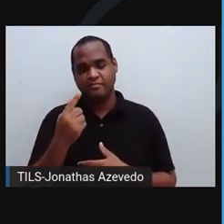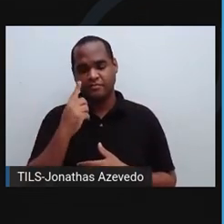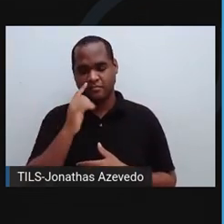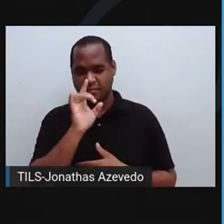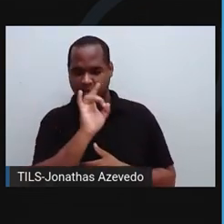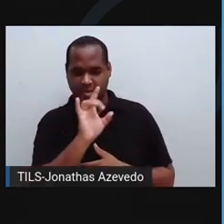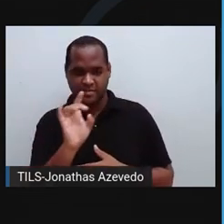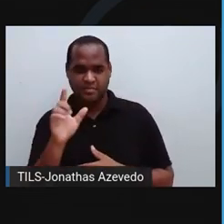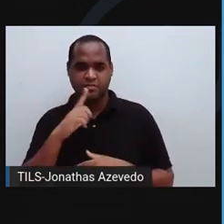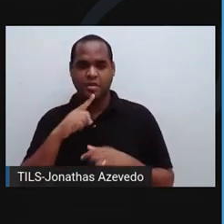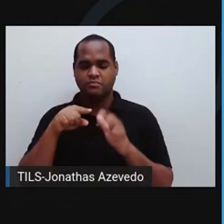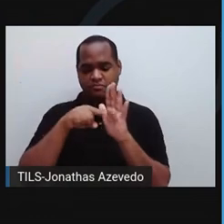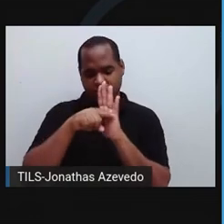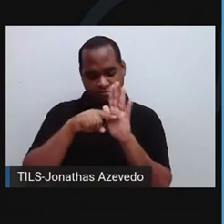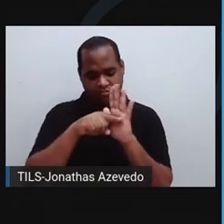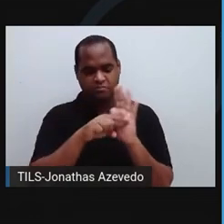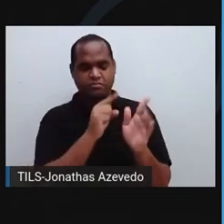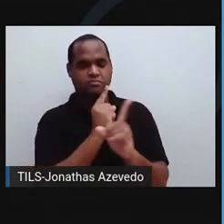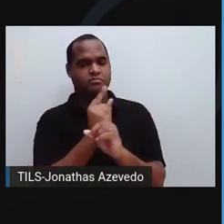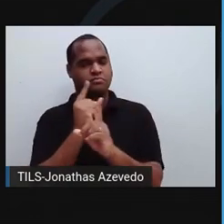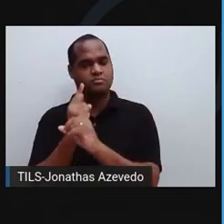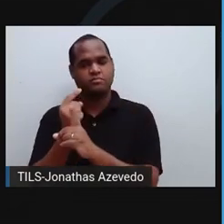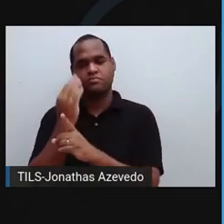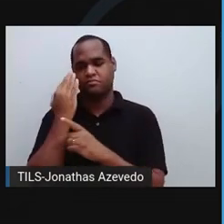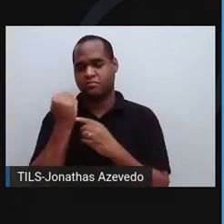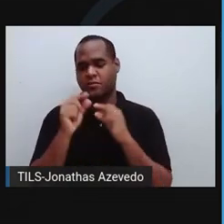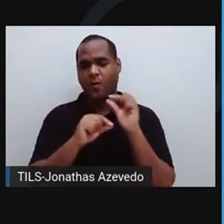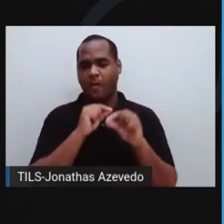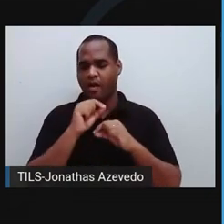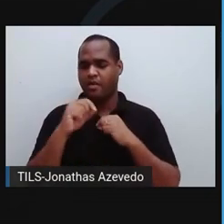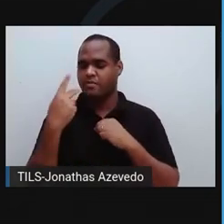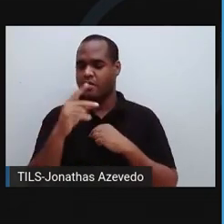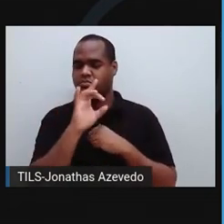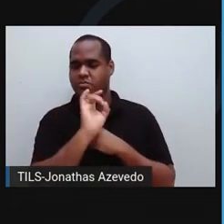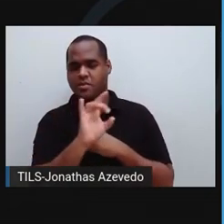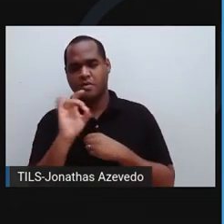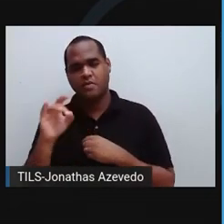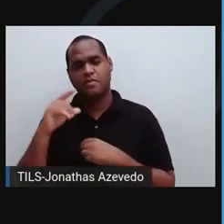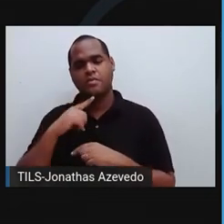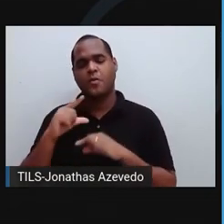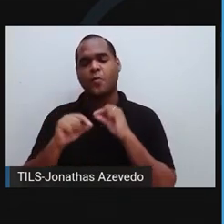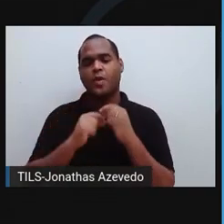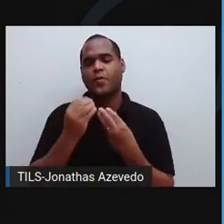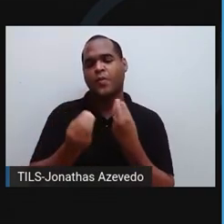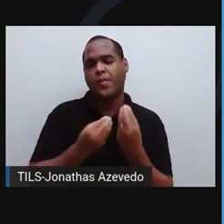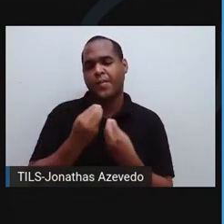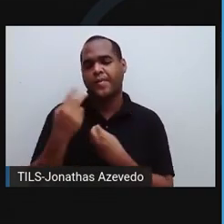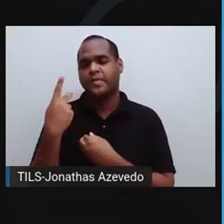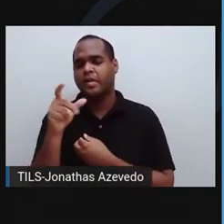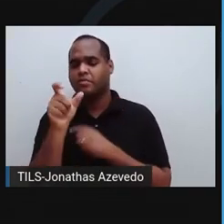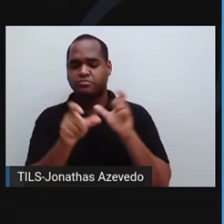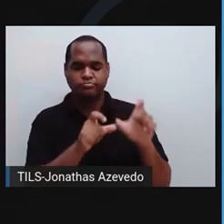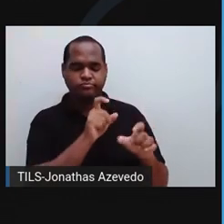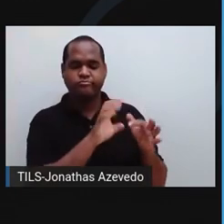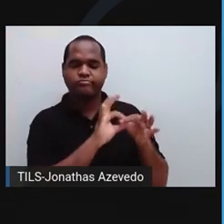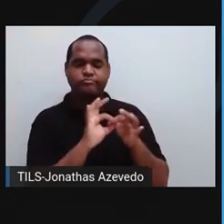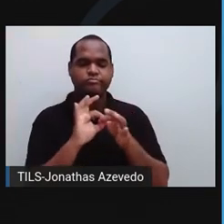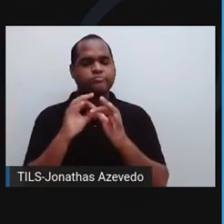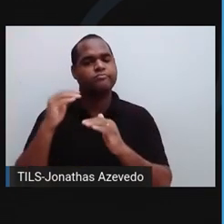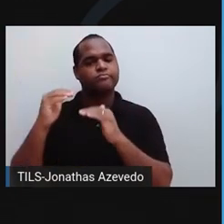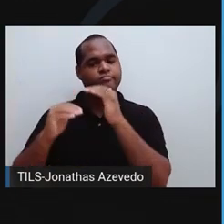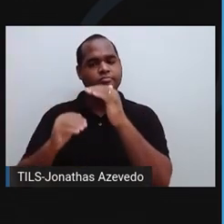sempre analisar a cadeia ou a teia para saber qual é o papel dele, qual é o nível trófico dele nessa cadeia, nessa teia